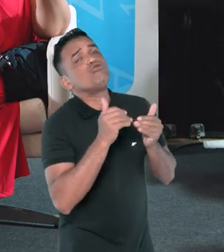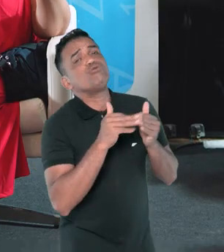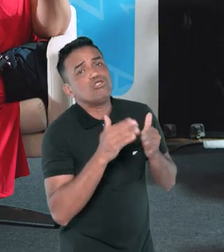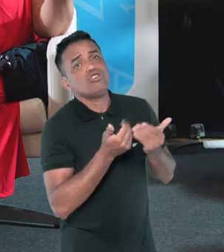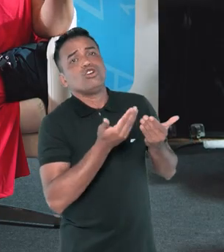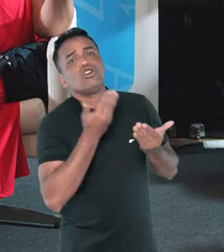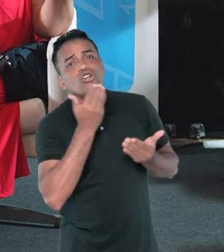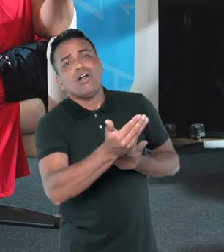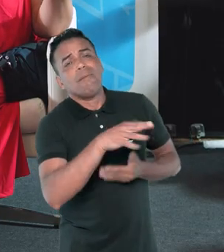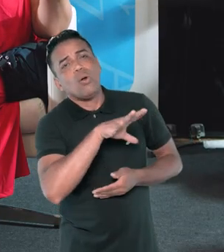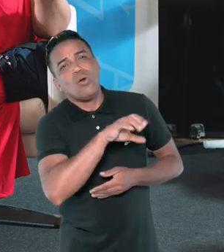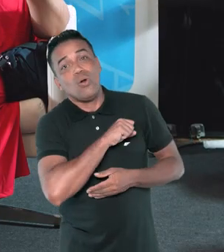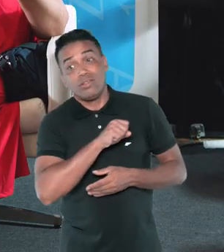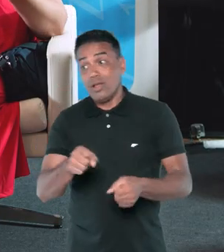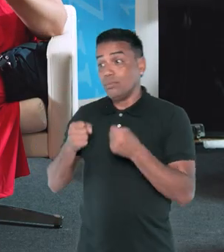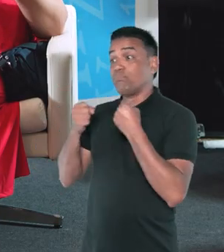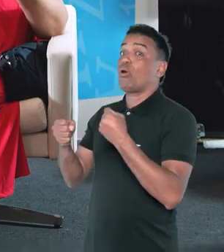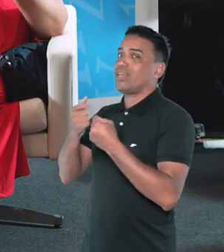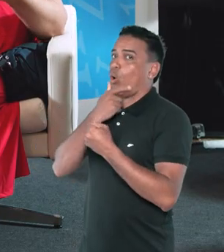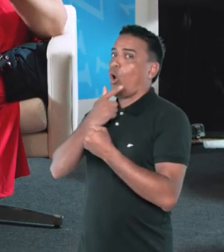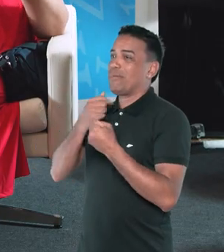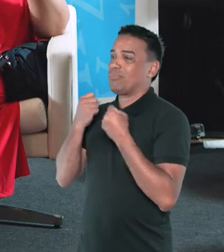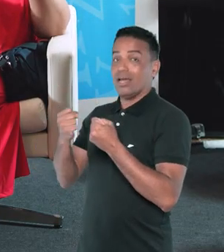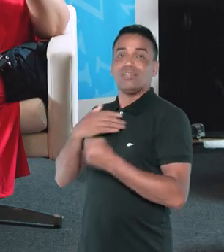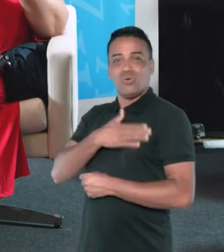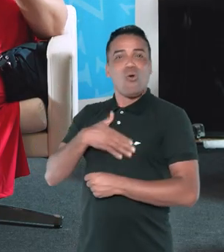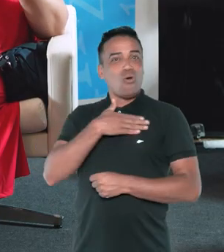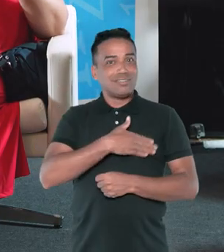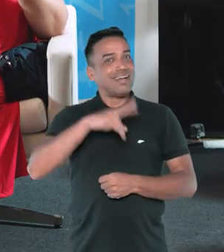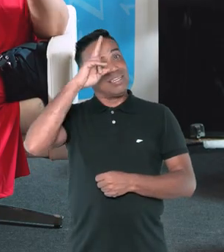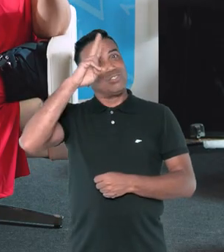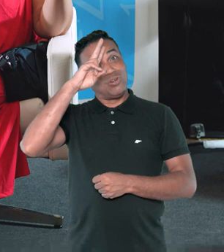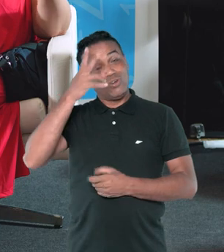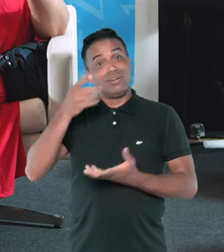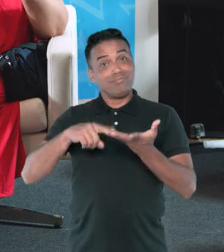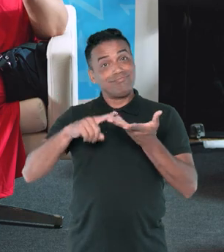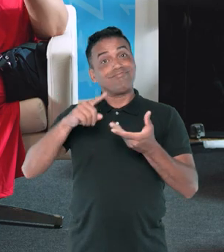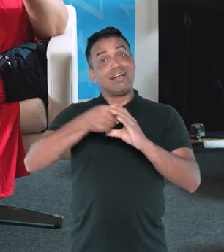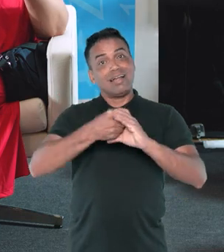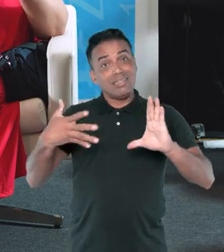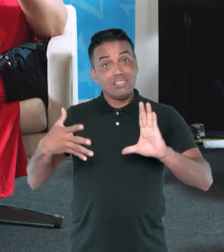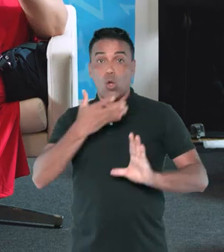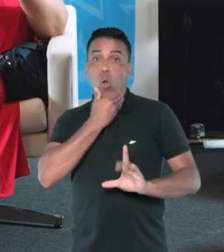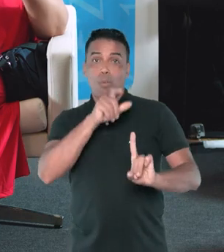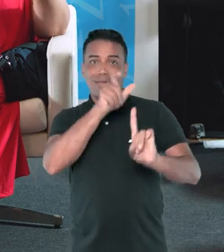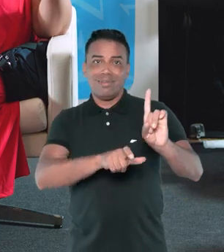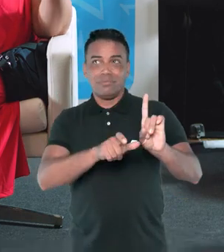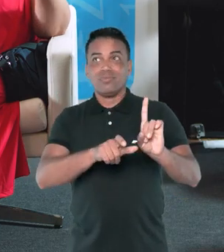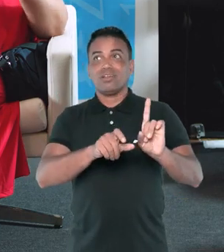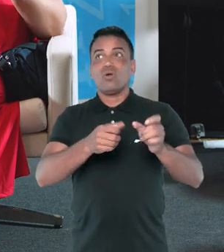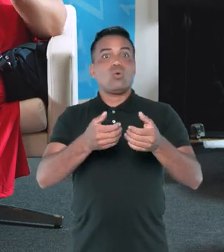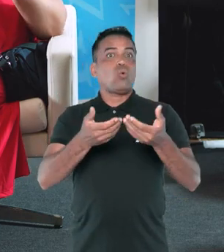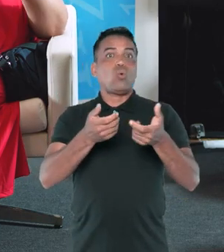um poder imenso. E isso ele tinha gostado, disso ele tinha gostado muito, e do quanto eu consegui, dessa maneira,